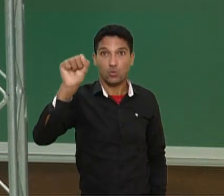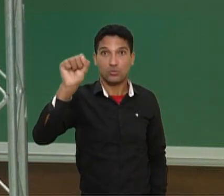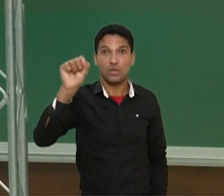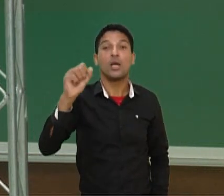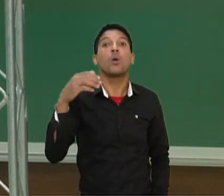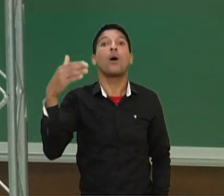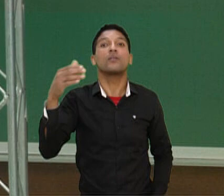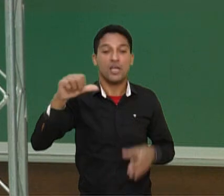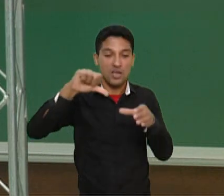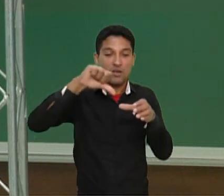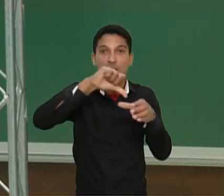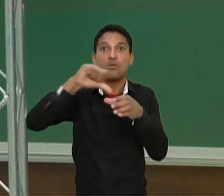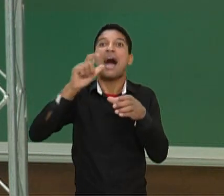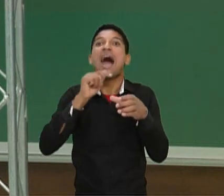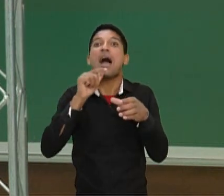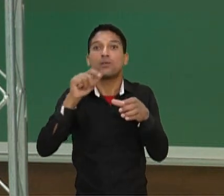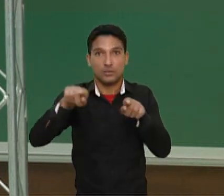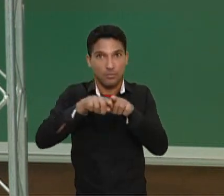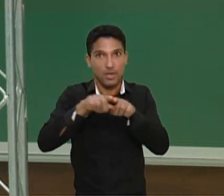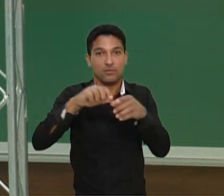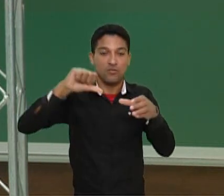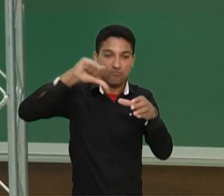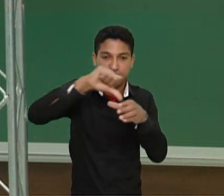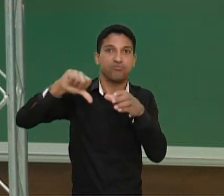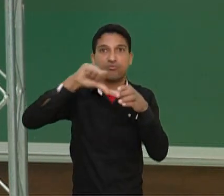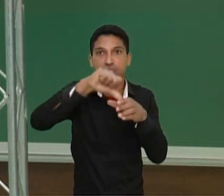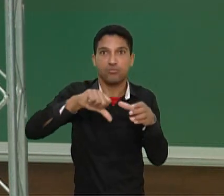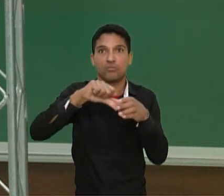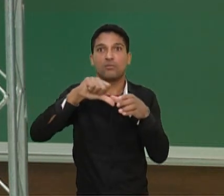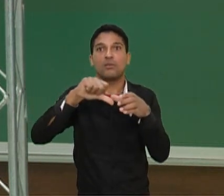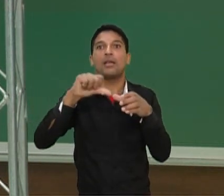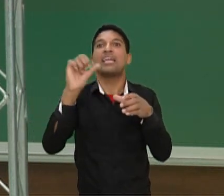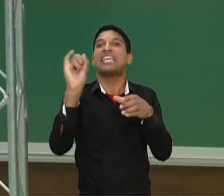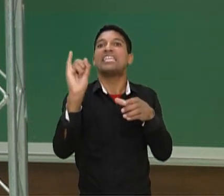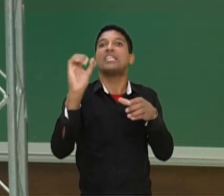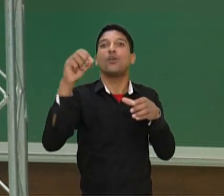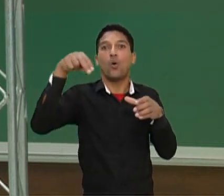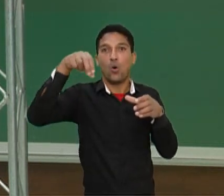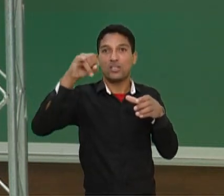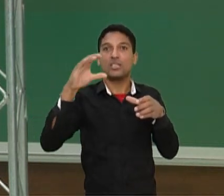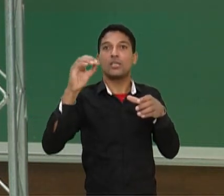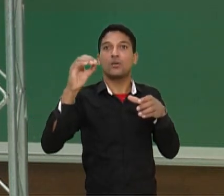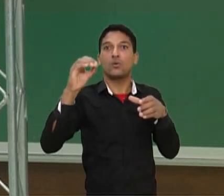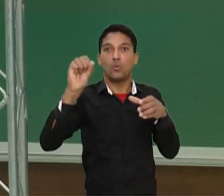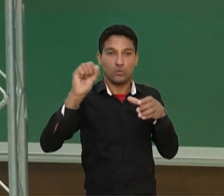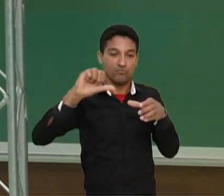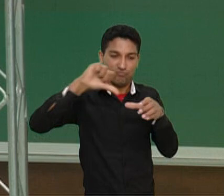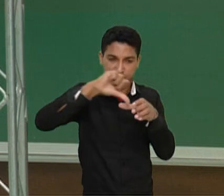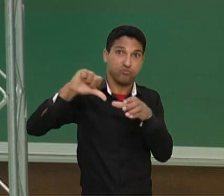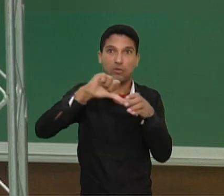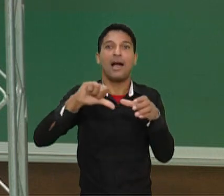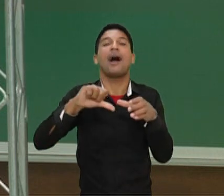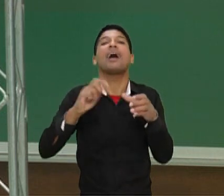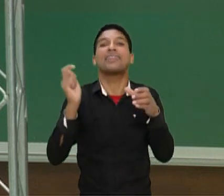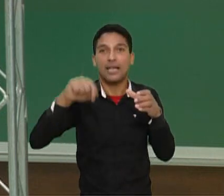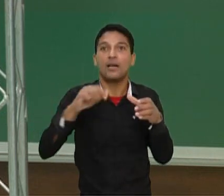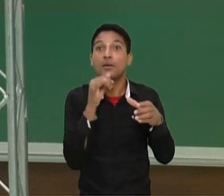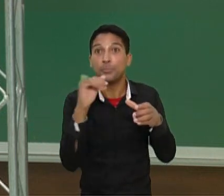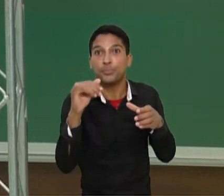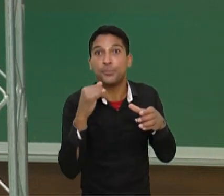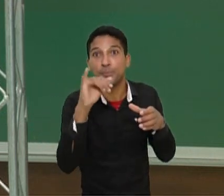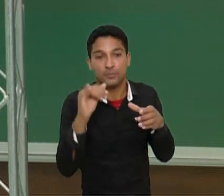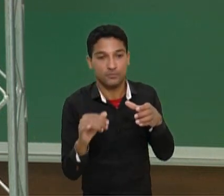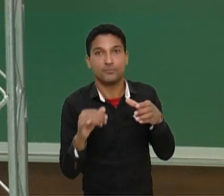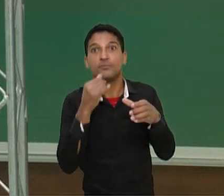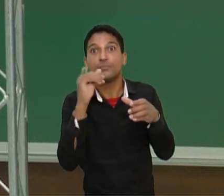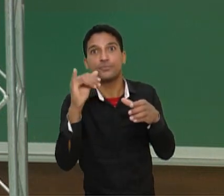quando misturados em água, conduzem corrente elétrica. Lembra, galera, os compostos iônicos, né,